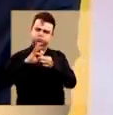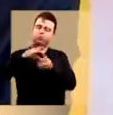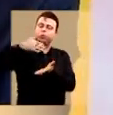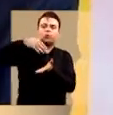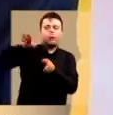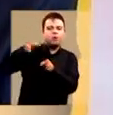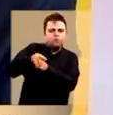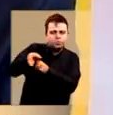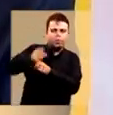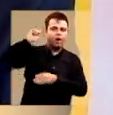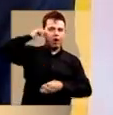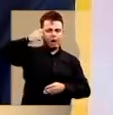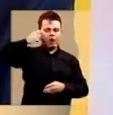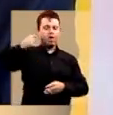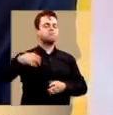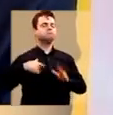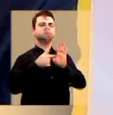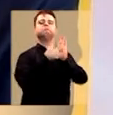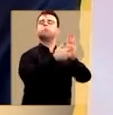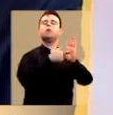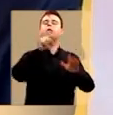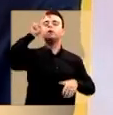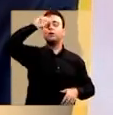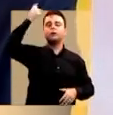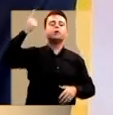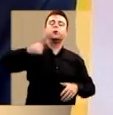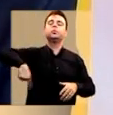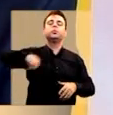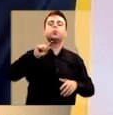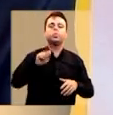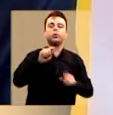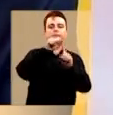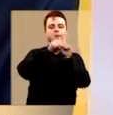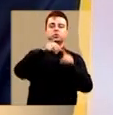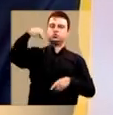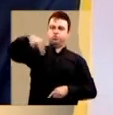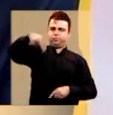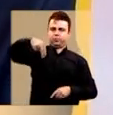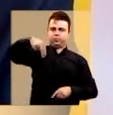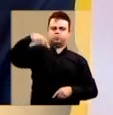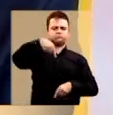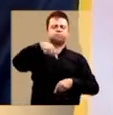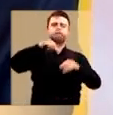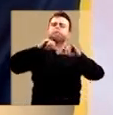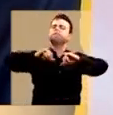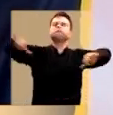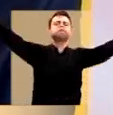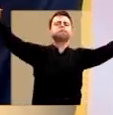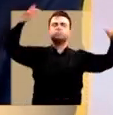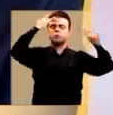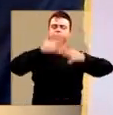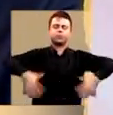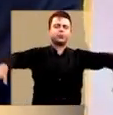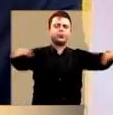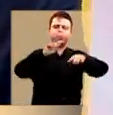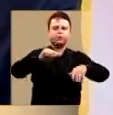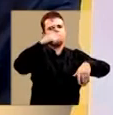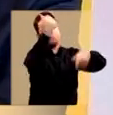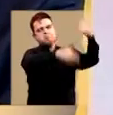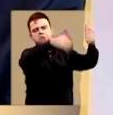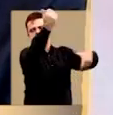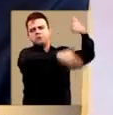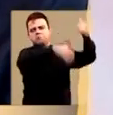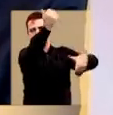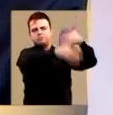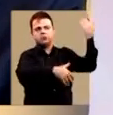nós elaboramos o Novembro da Igualdade, qual que era a mensagem que nós gostaríamos de passar para a população, e a